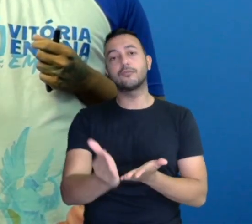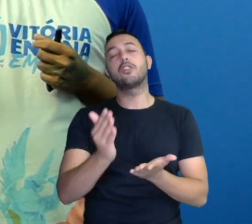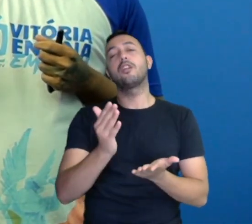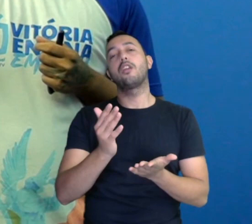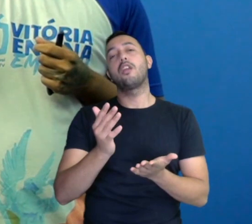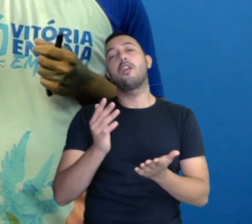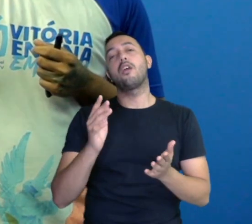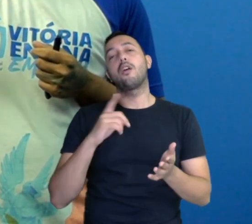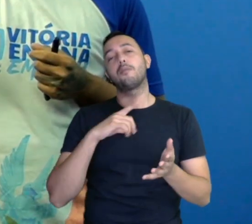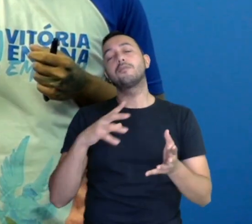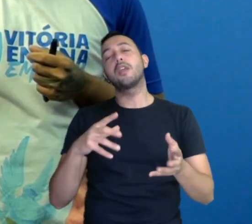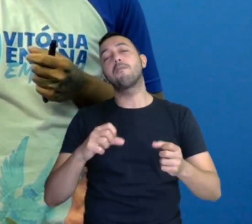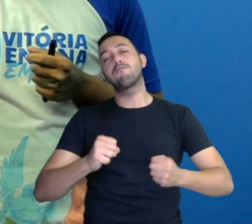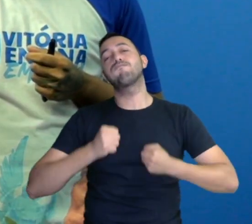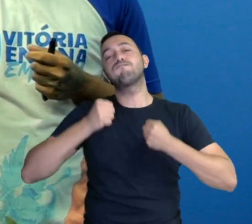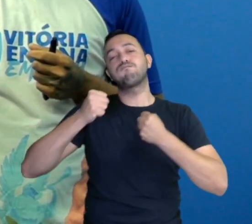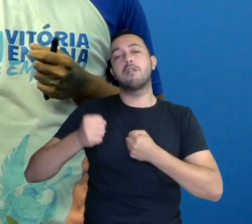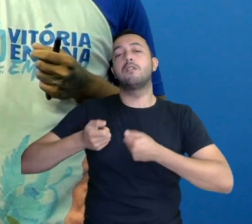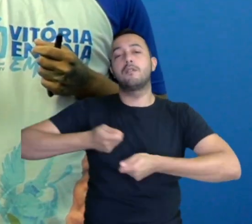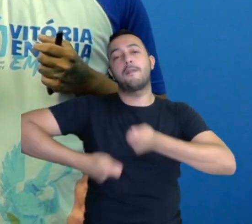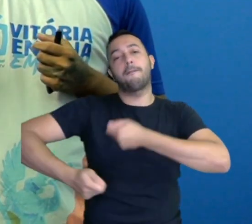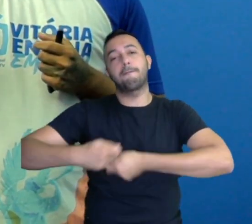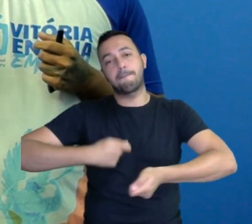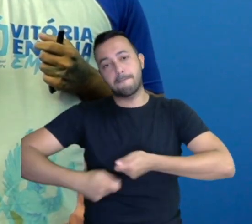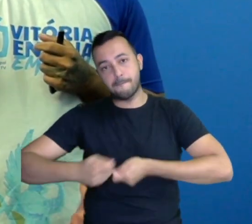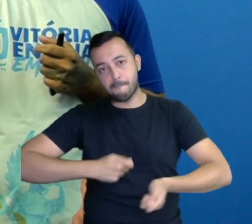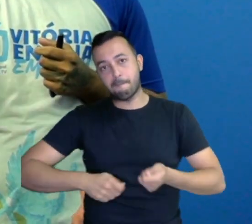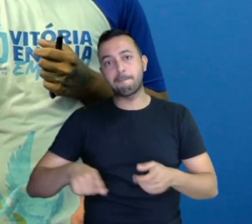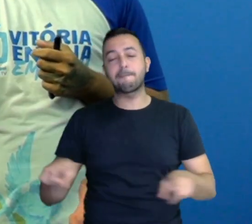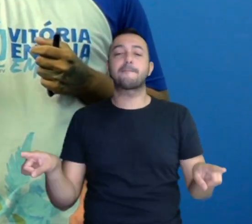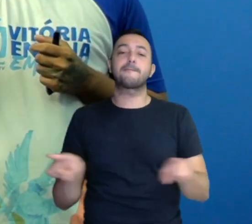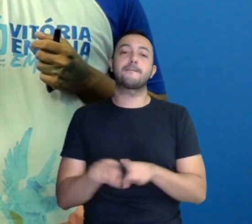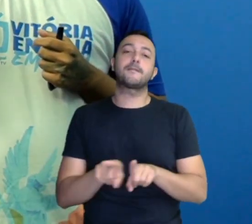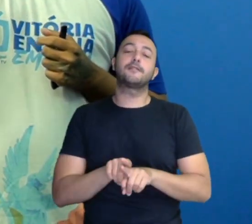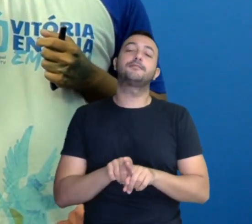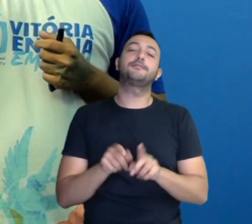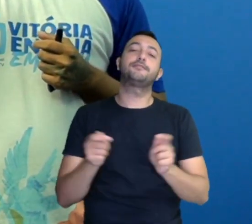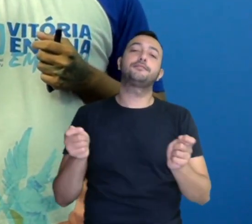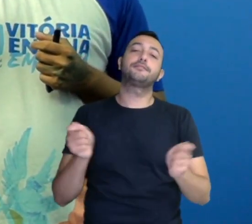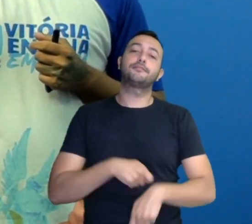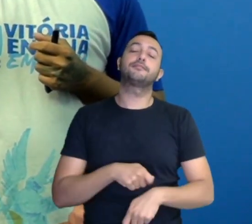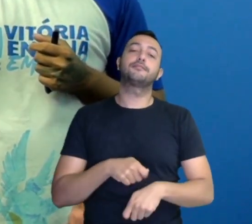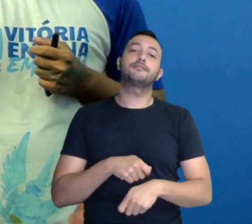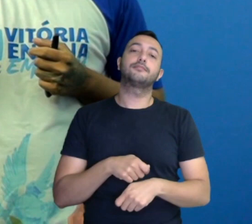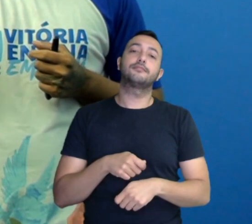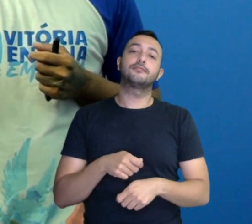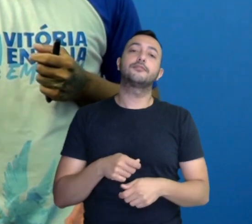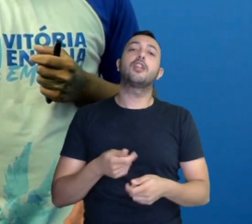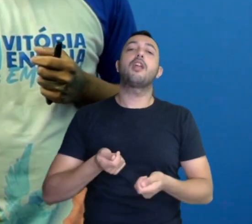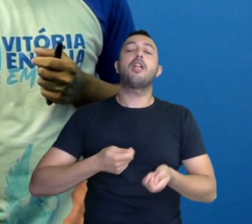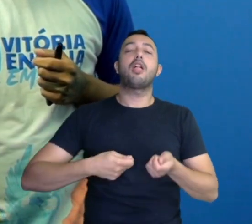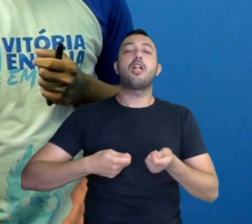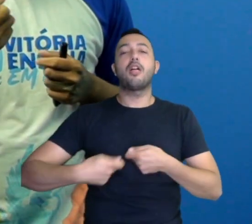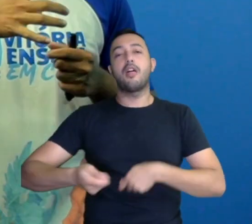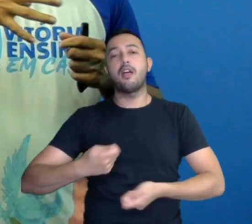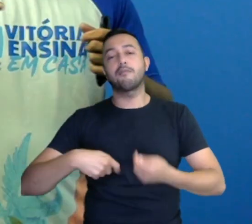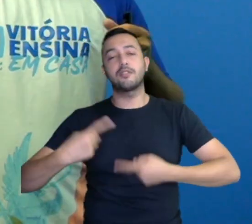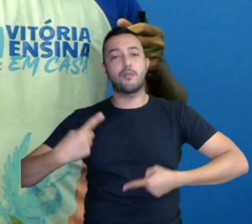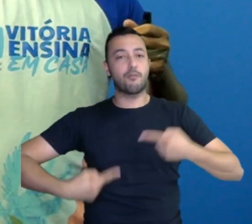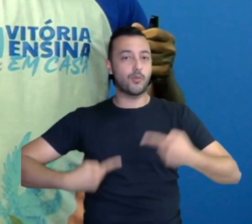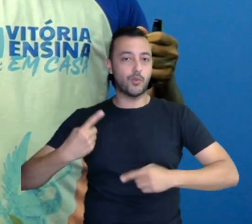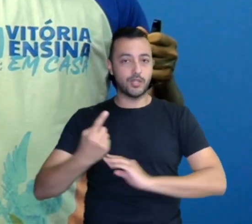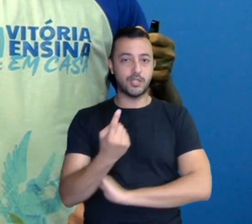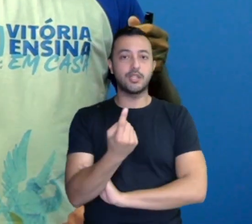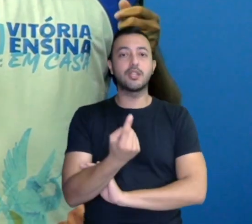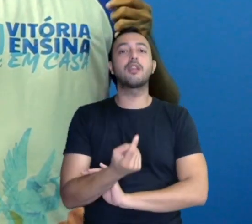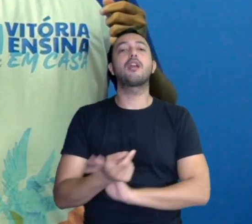a deter mais o poder econômico, ele começa a deter a administração política